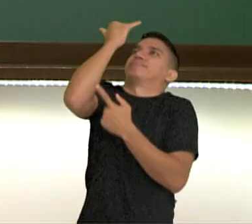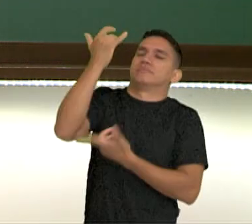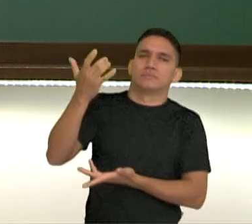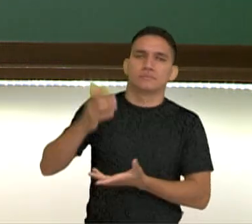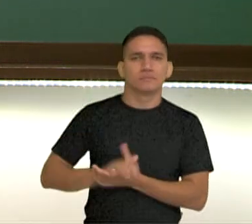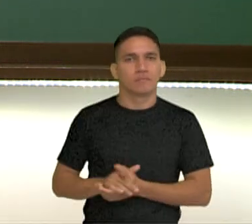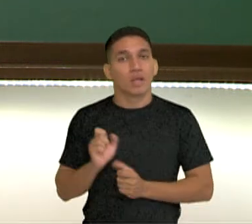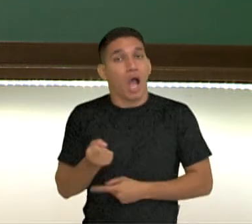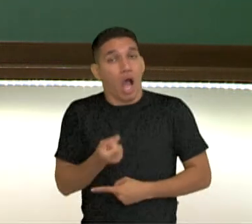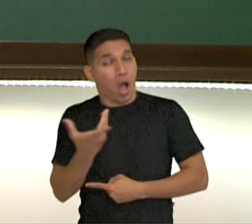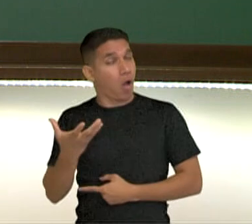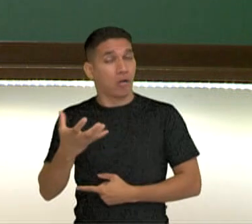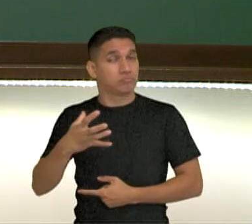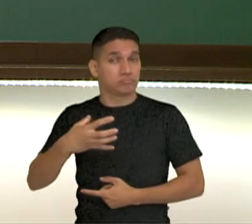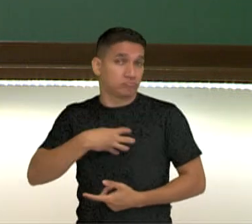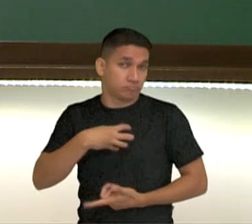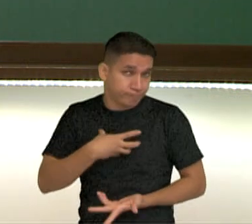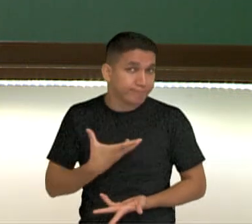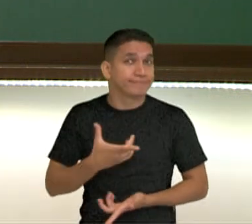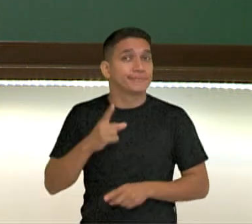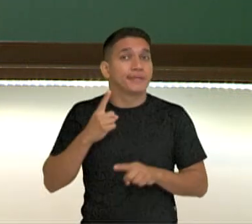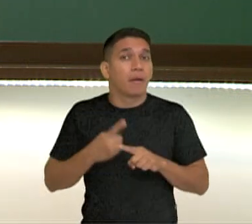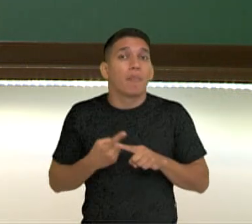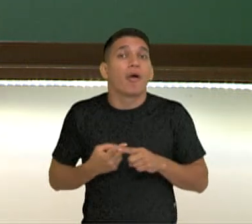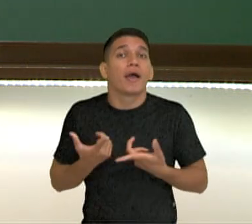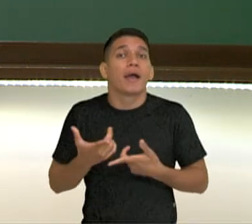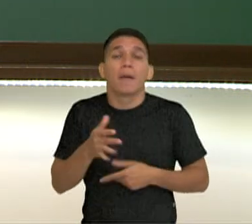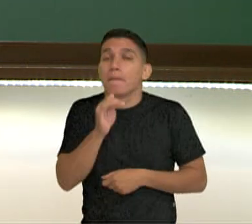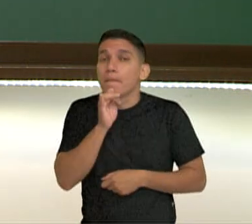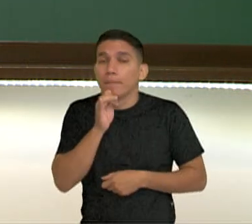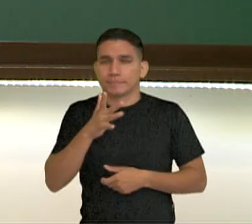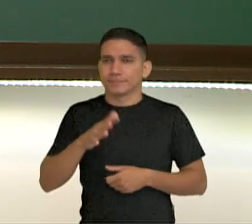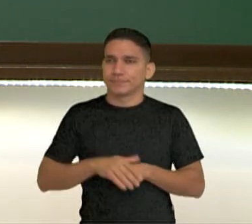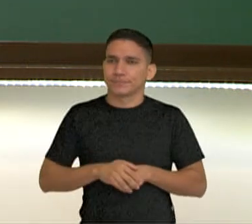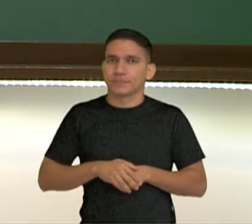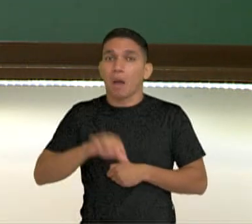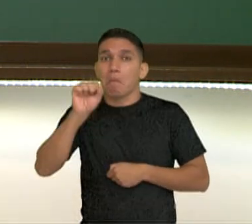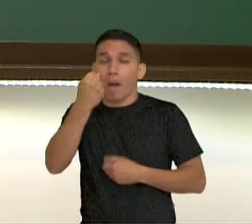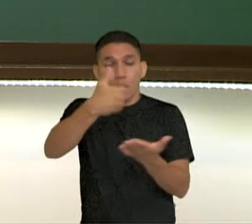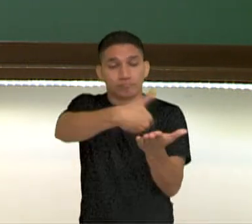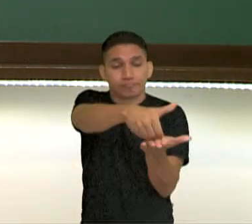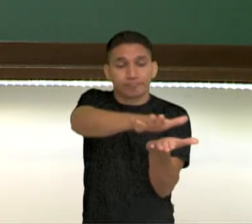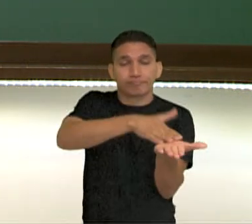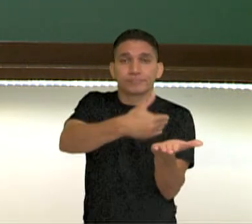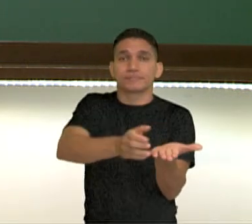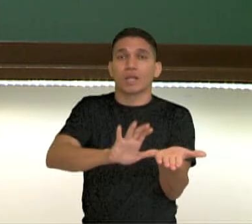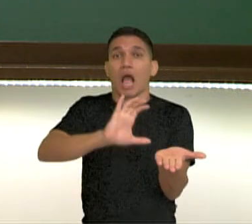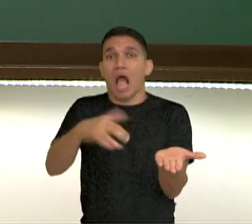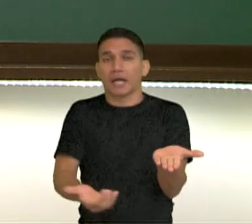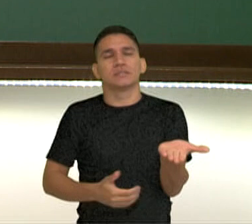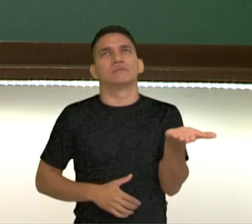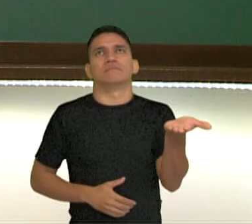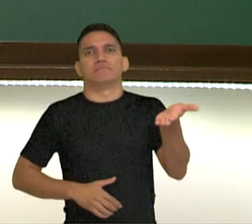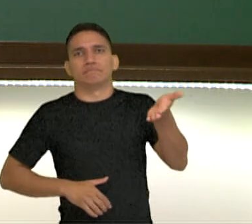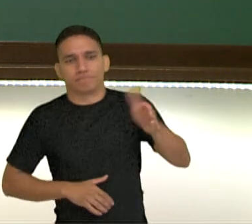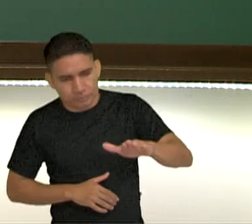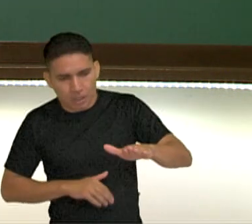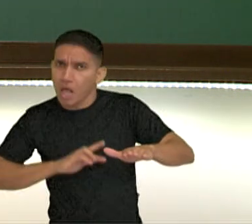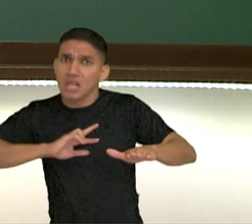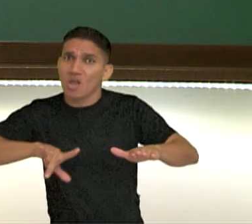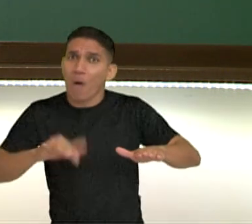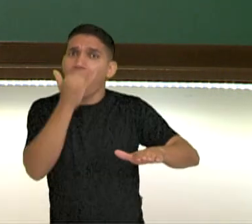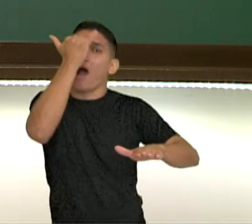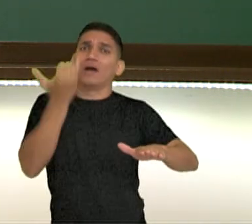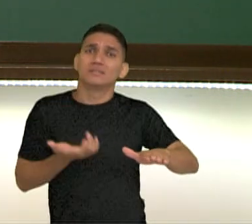Algumas coisas, como por exemplo essa questão da manteiga virada para baixo, ela não tem a ver com o